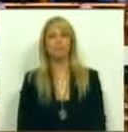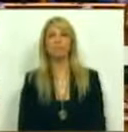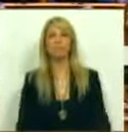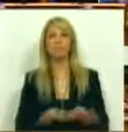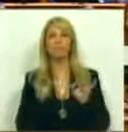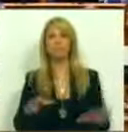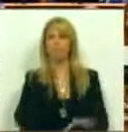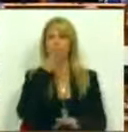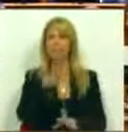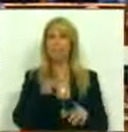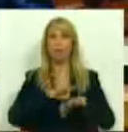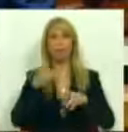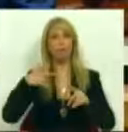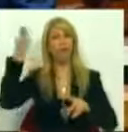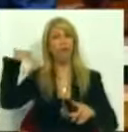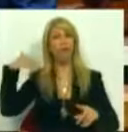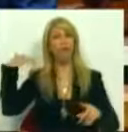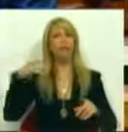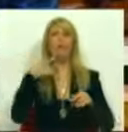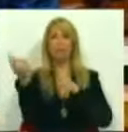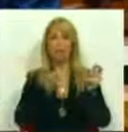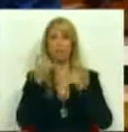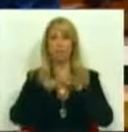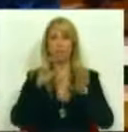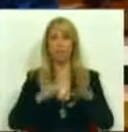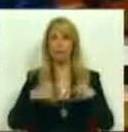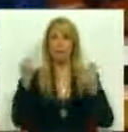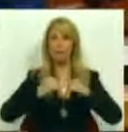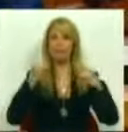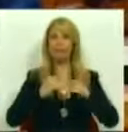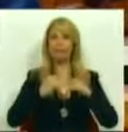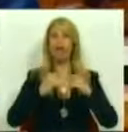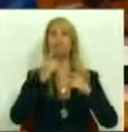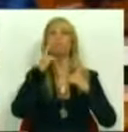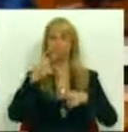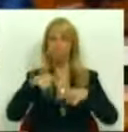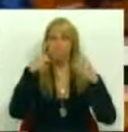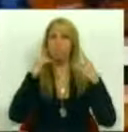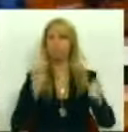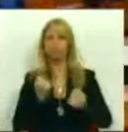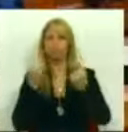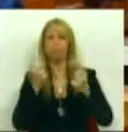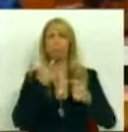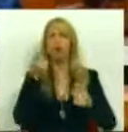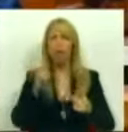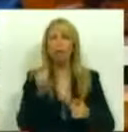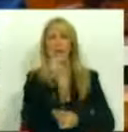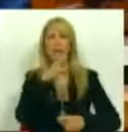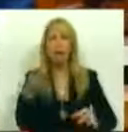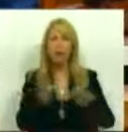Como dissemos a quando da sua discussão, este tratado representa a nossa recusa de repetir os erros do